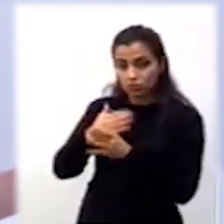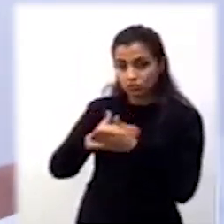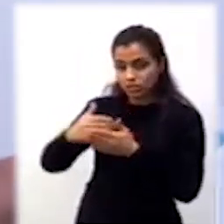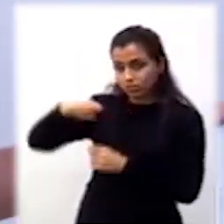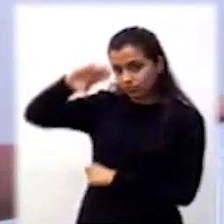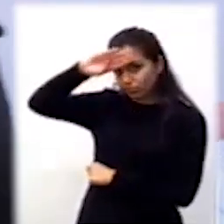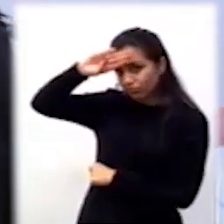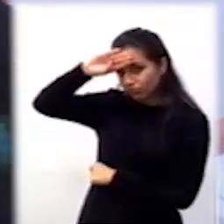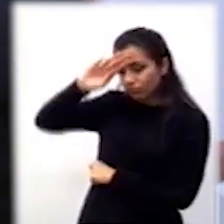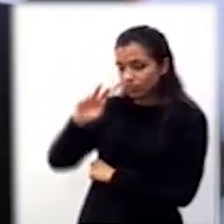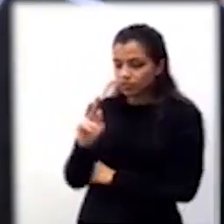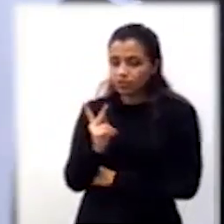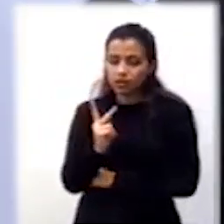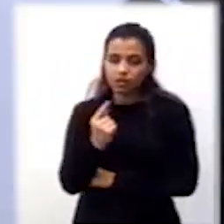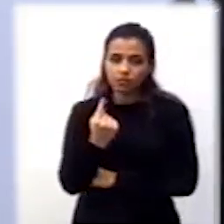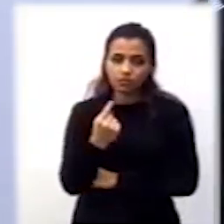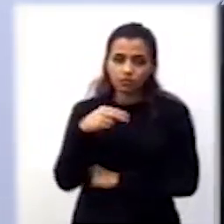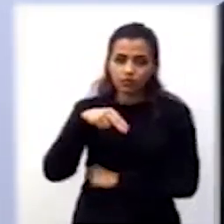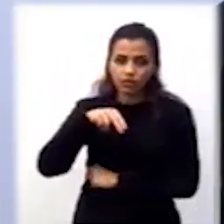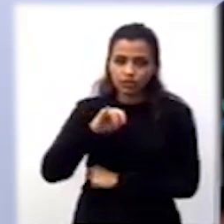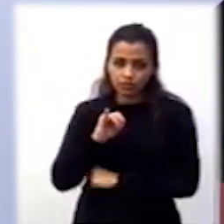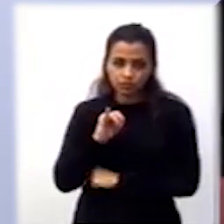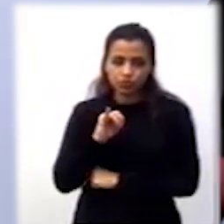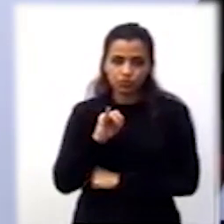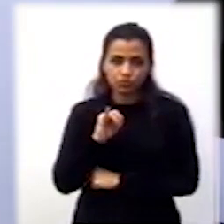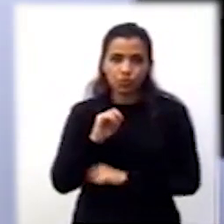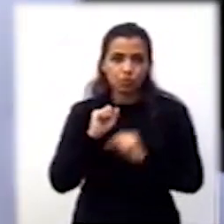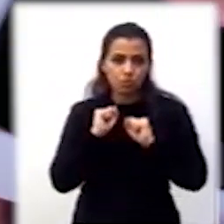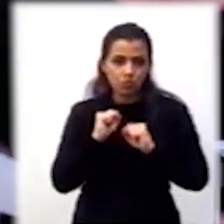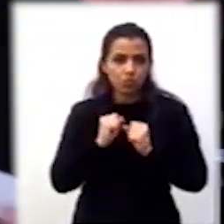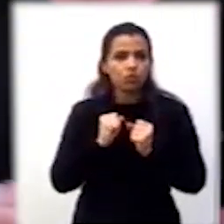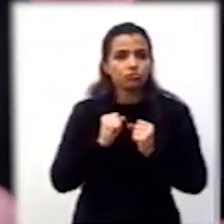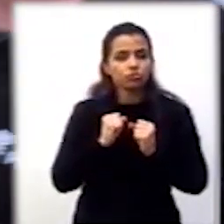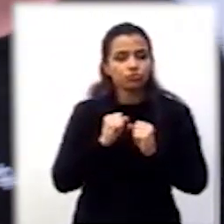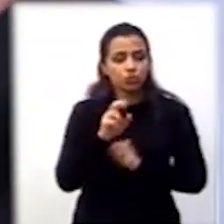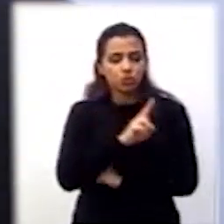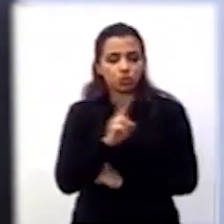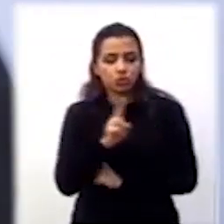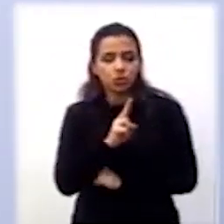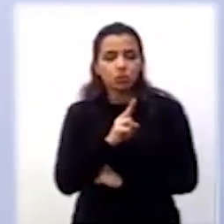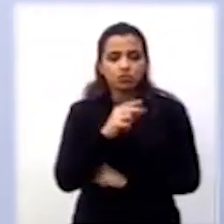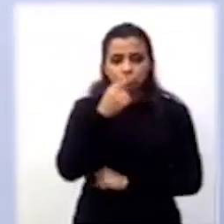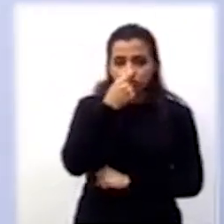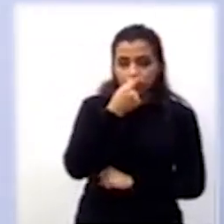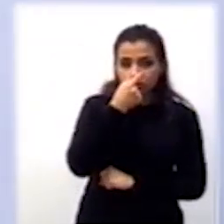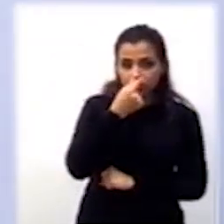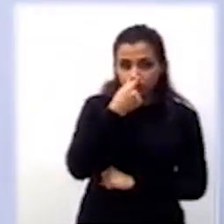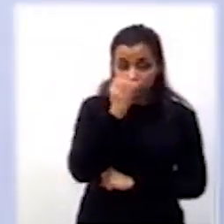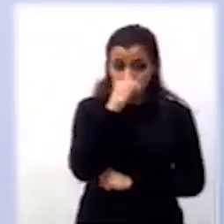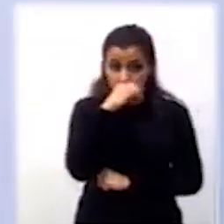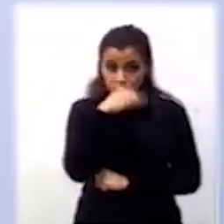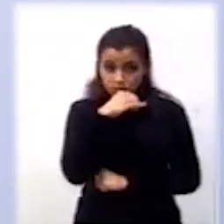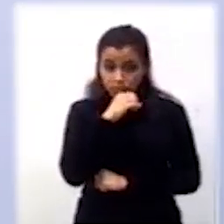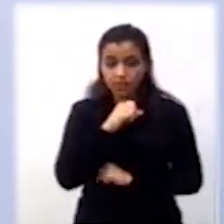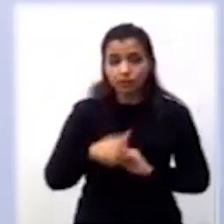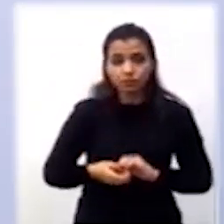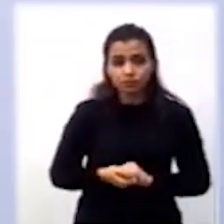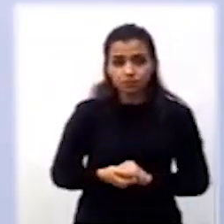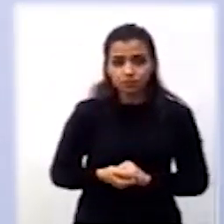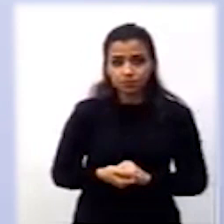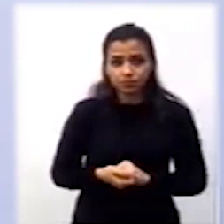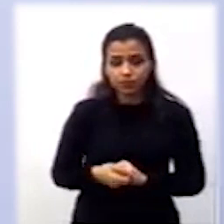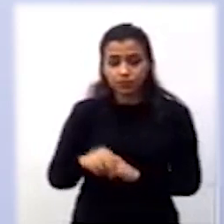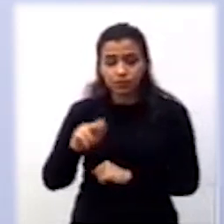H1N1, conhecida como gripe suína, tá? Gripe suína, é feita por um vírus chamado de influenza. No que diz